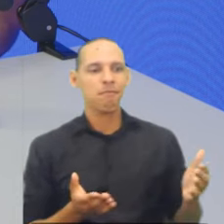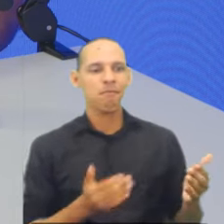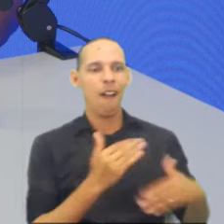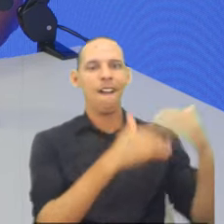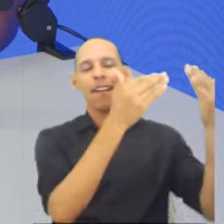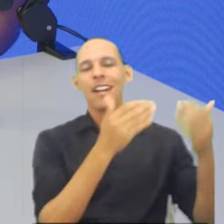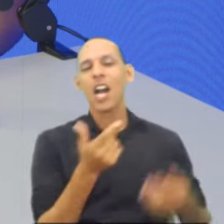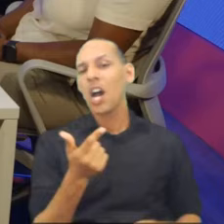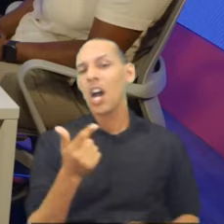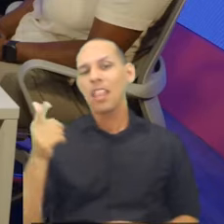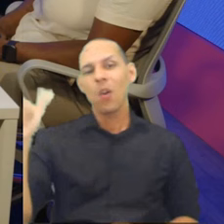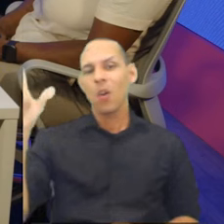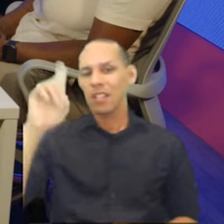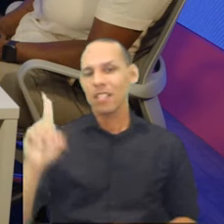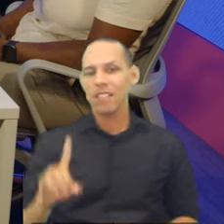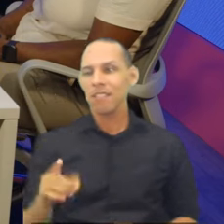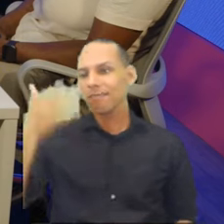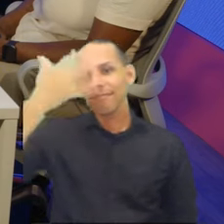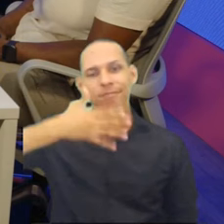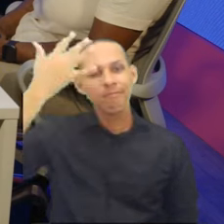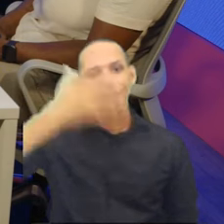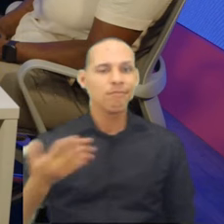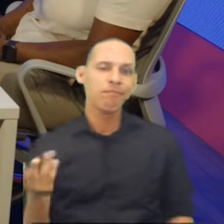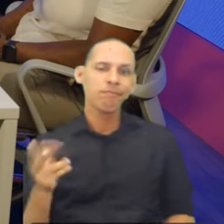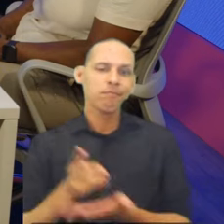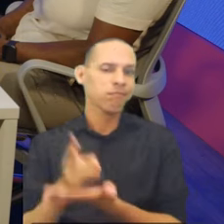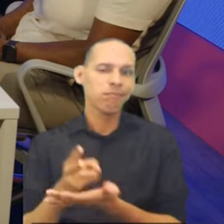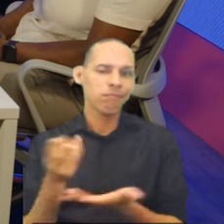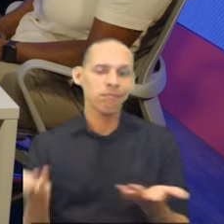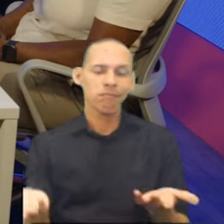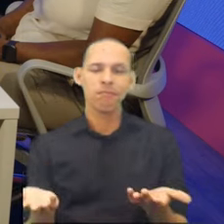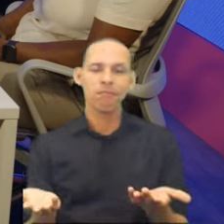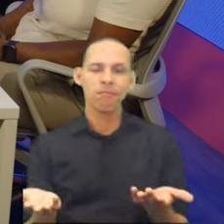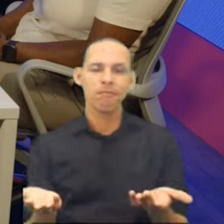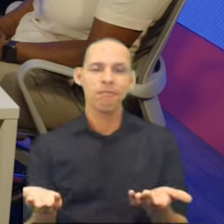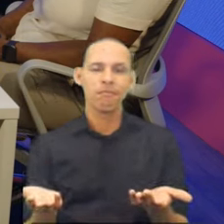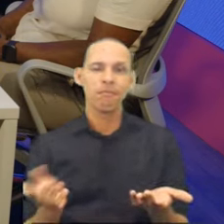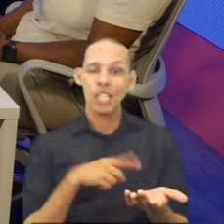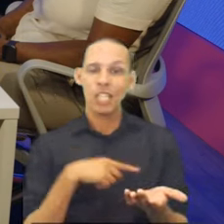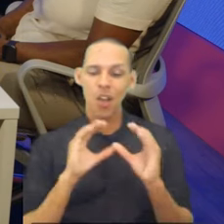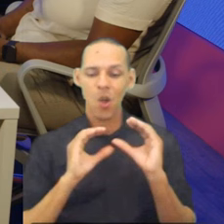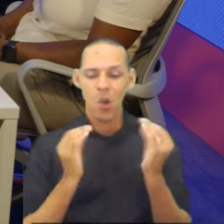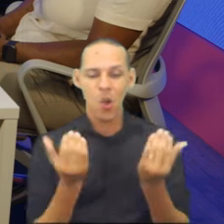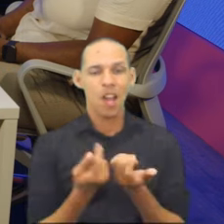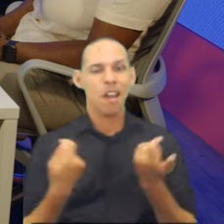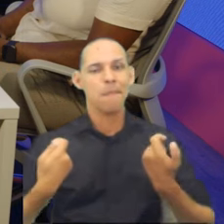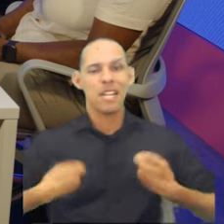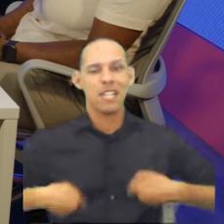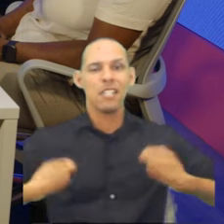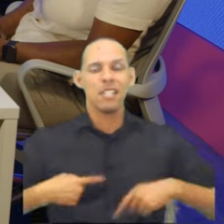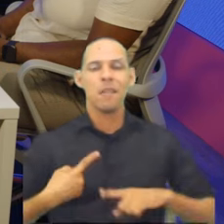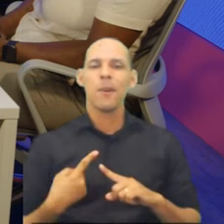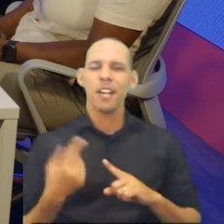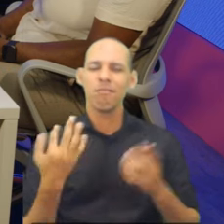muito enquanto outras deficiências ficam muito invisibilizadas né e a gente enquanto não forma comunidade